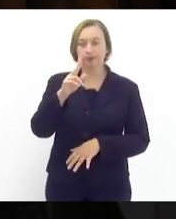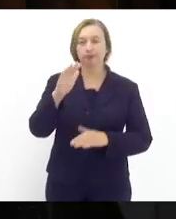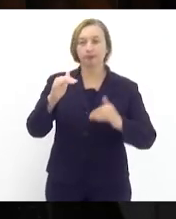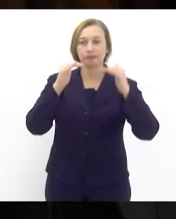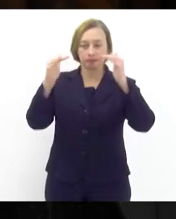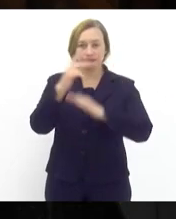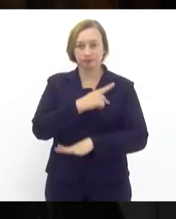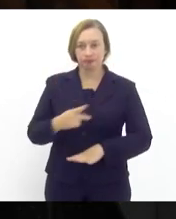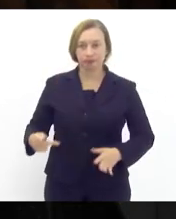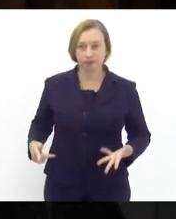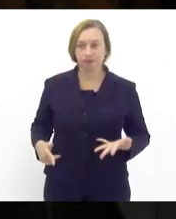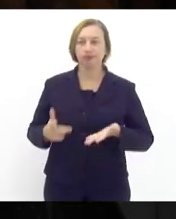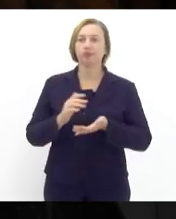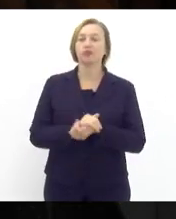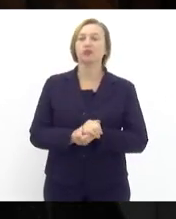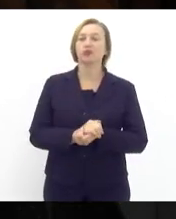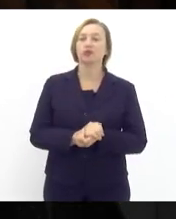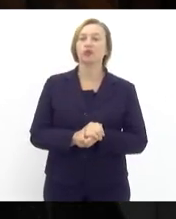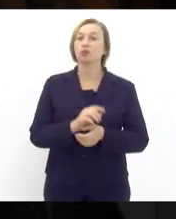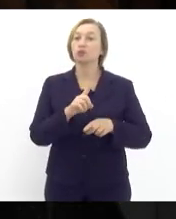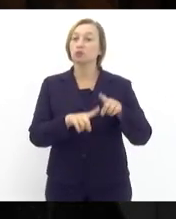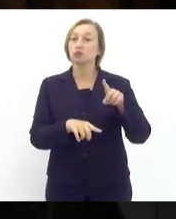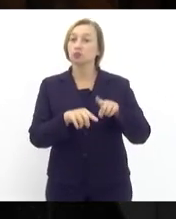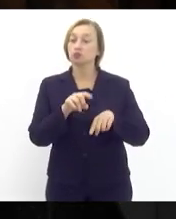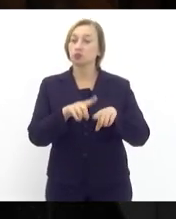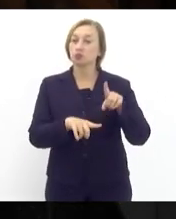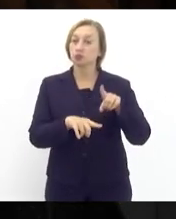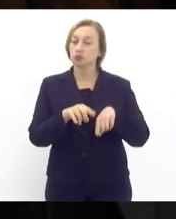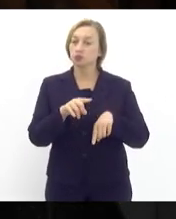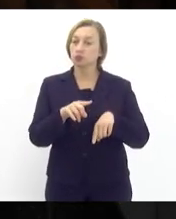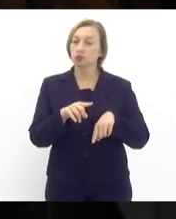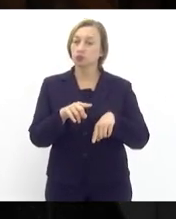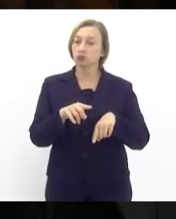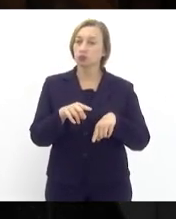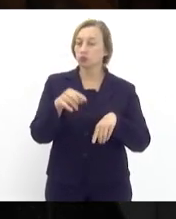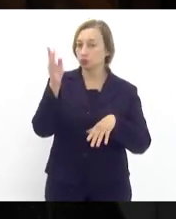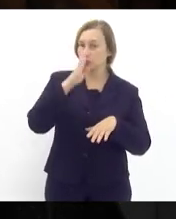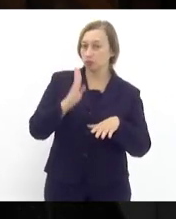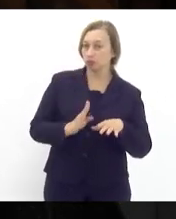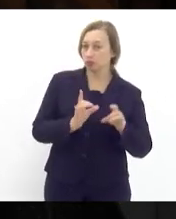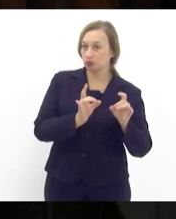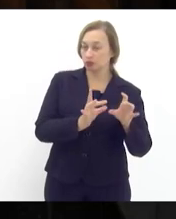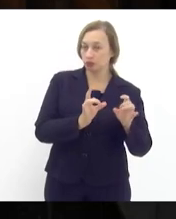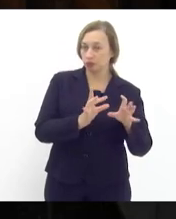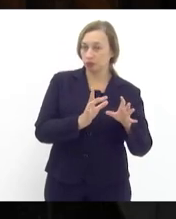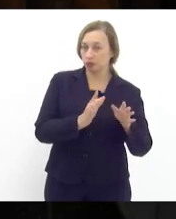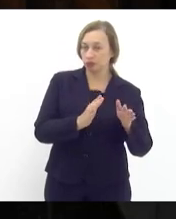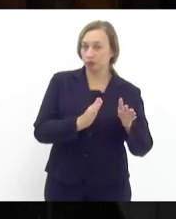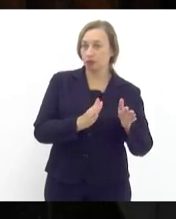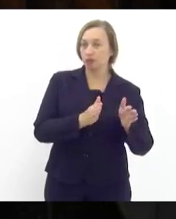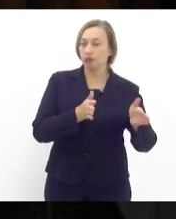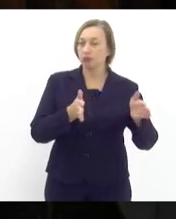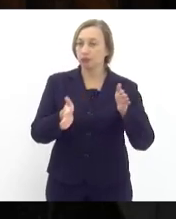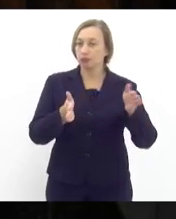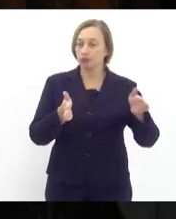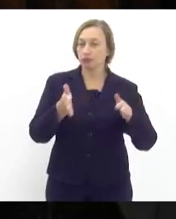que o produto interno bruto brasileiro de 98 a 2022